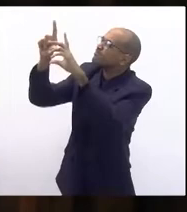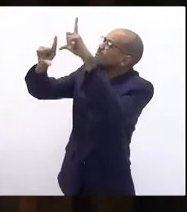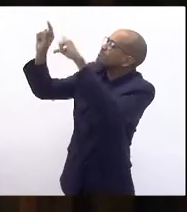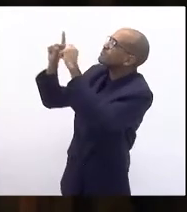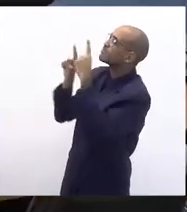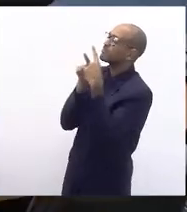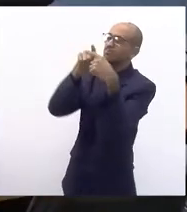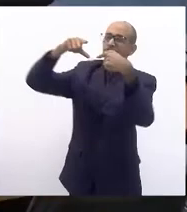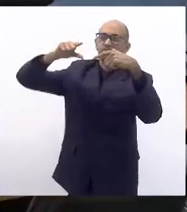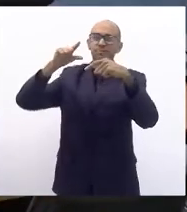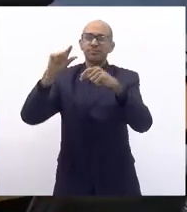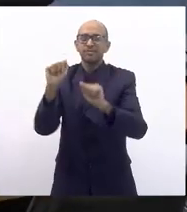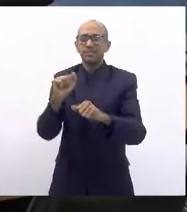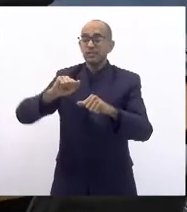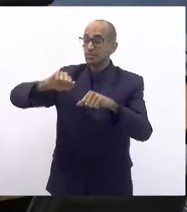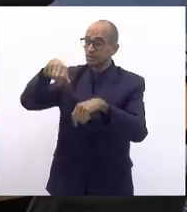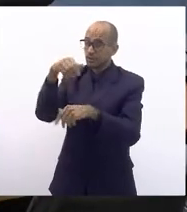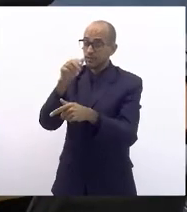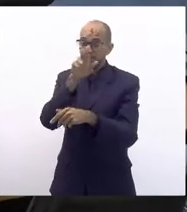E aí